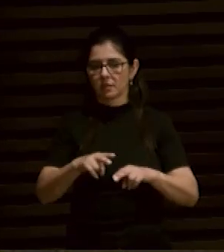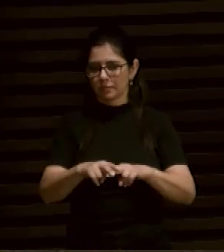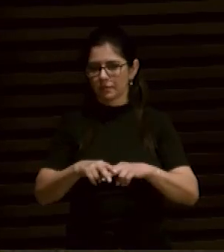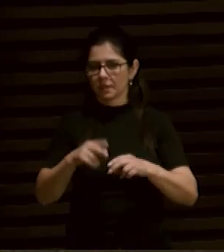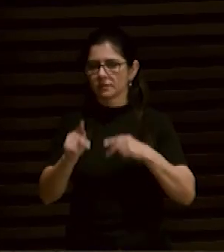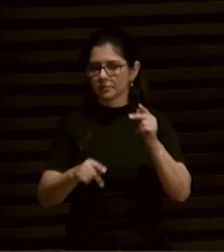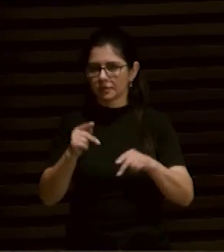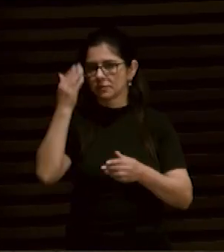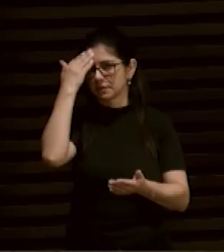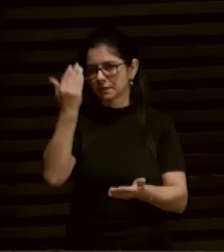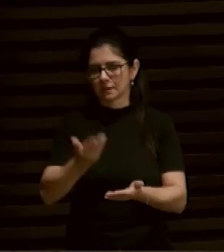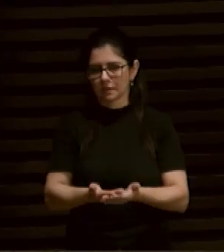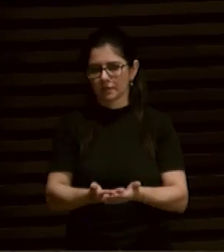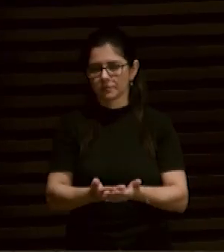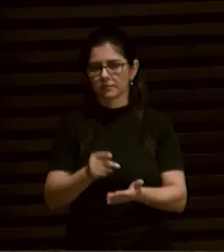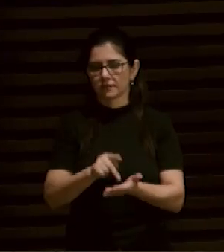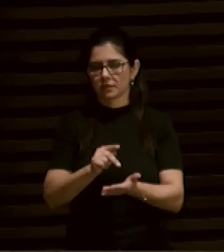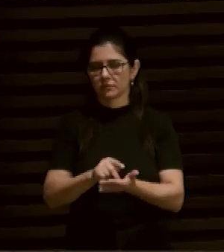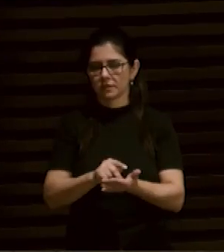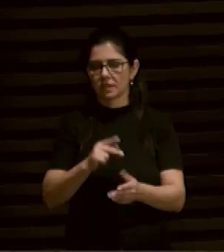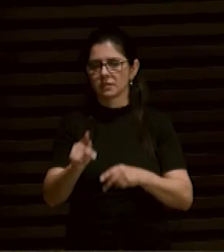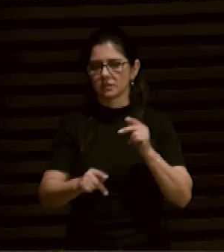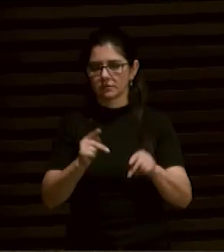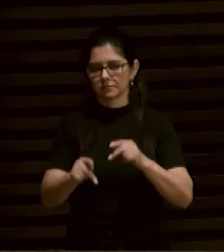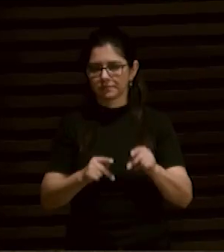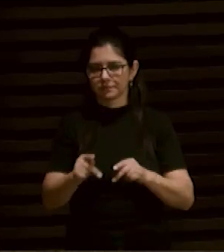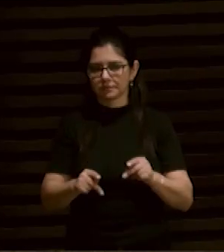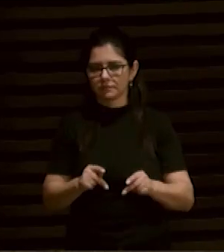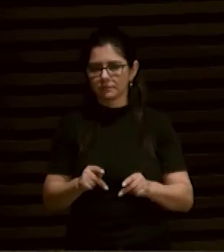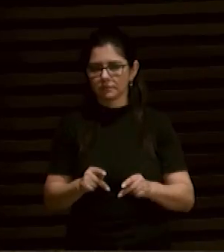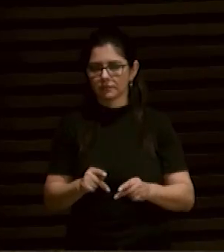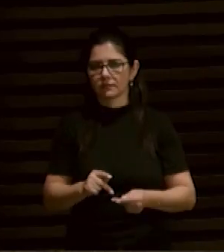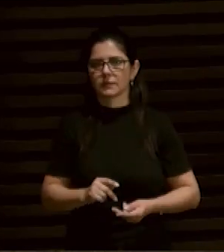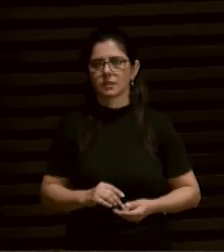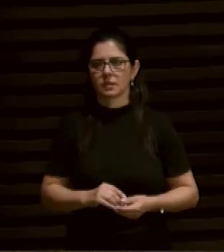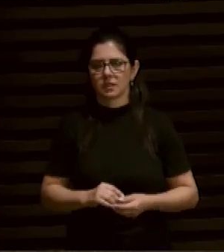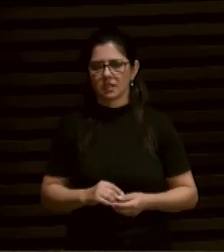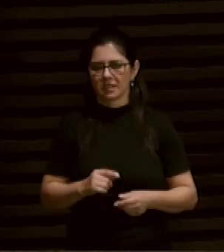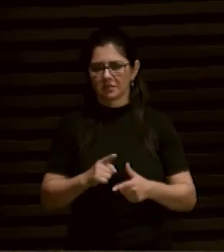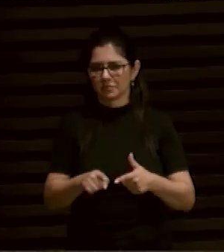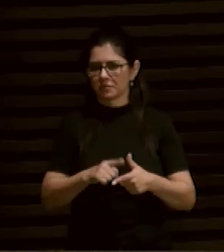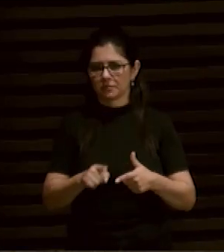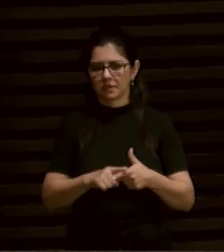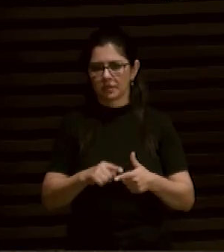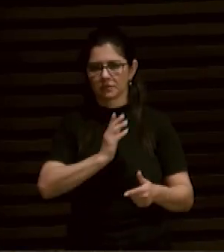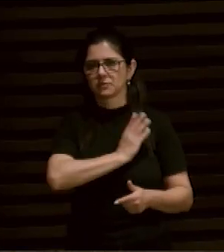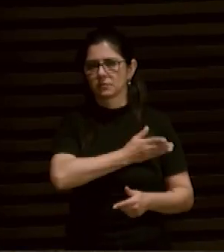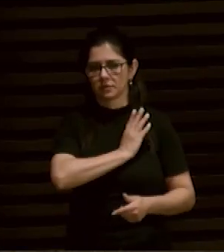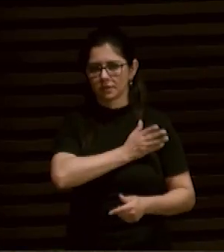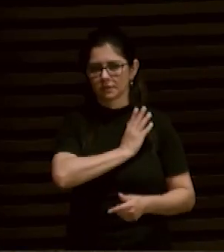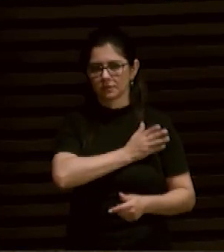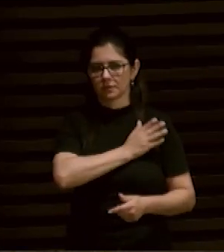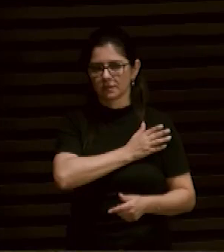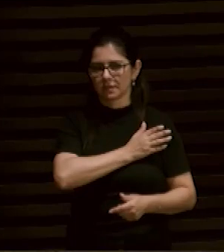Na verdade, o povo de Nínive passava por uma situação economicamente, socialmente delicada. Então os corações deles estavam propícios